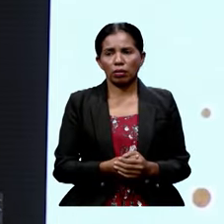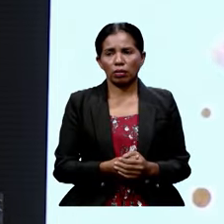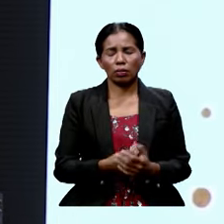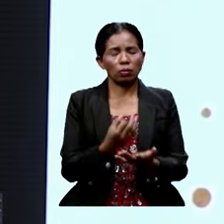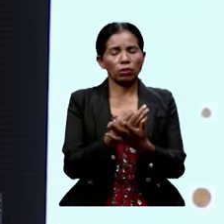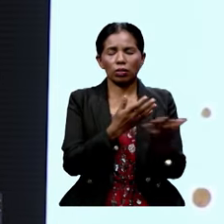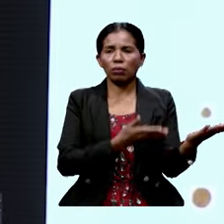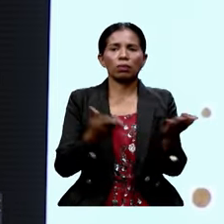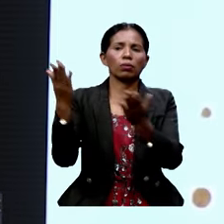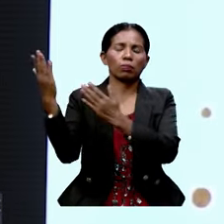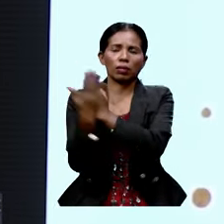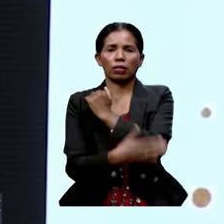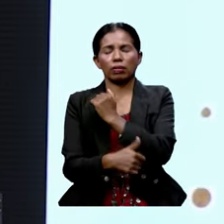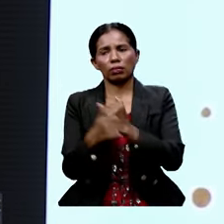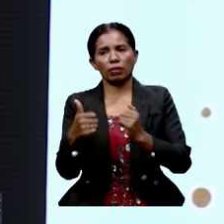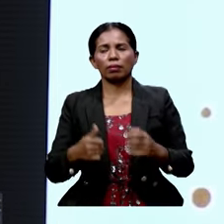livro.